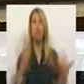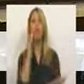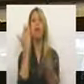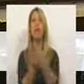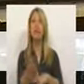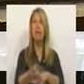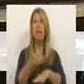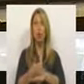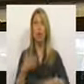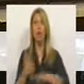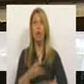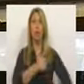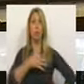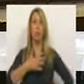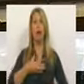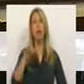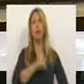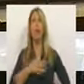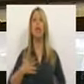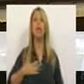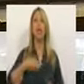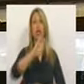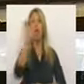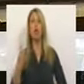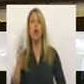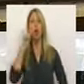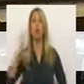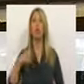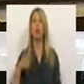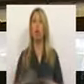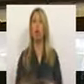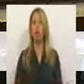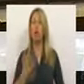ao setor pelos empresários e pelas entidades regionais de turismo. Muito obrigado. Obrigado, Sr. Deputado.